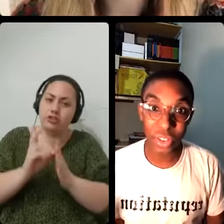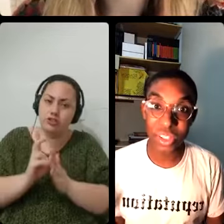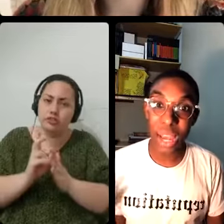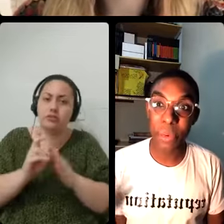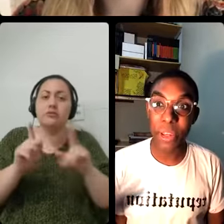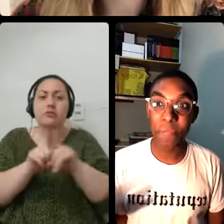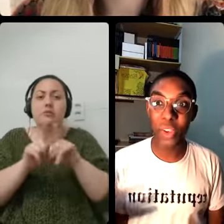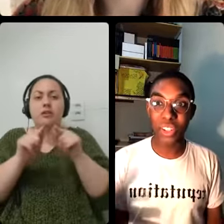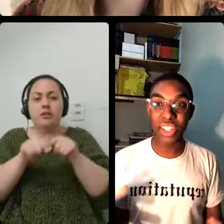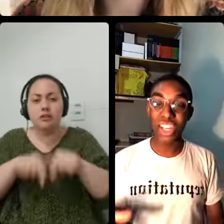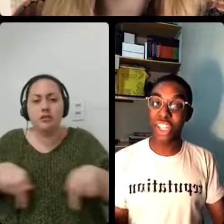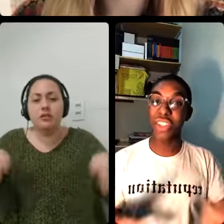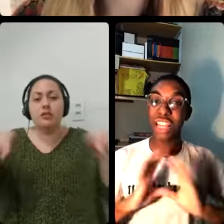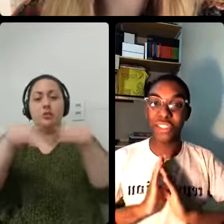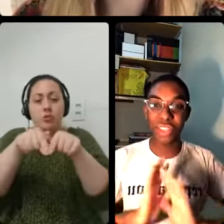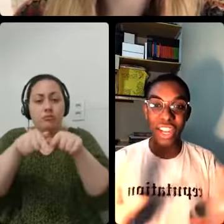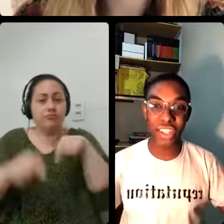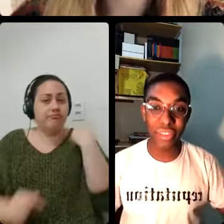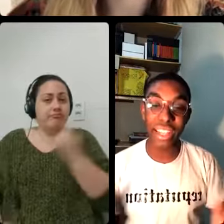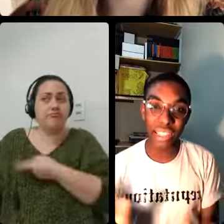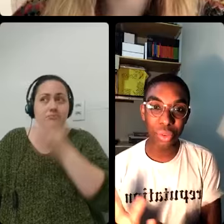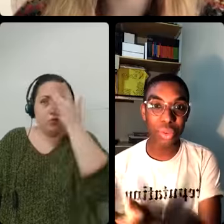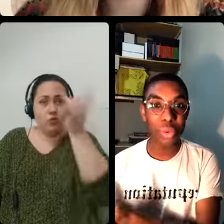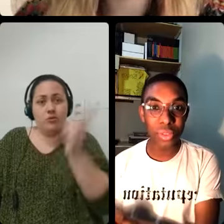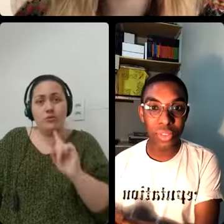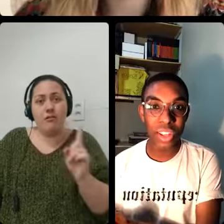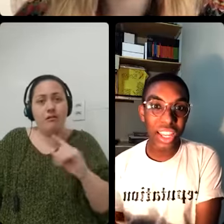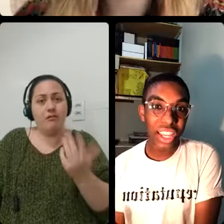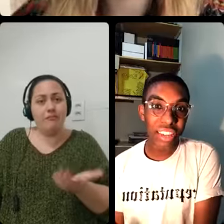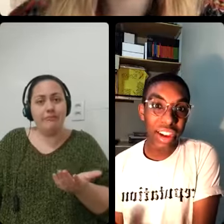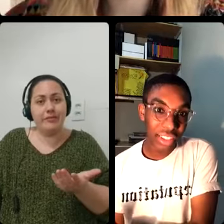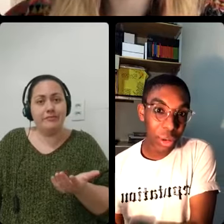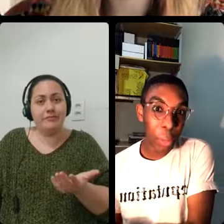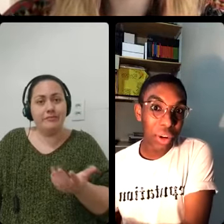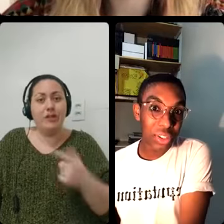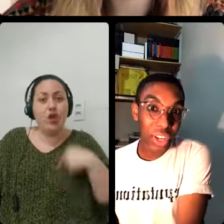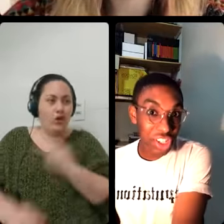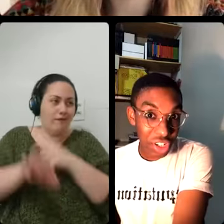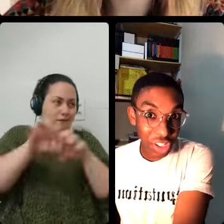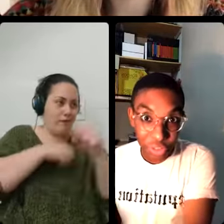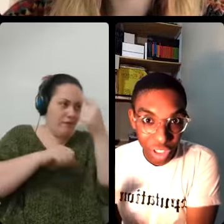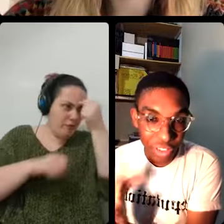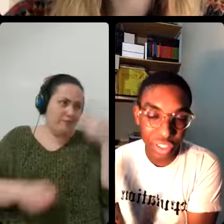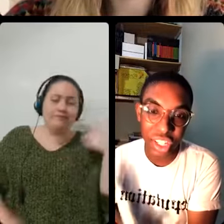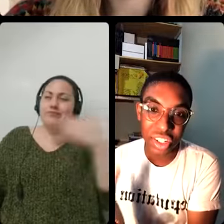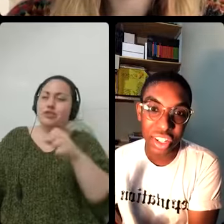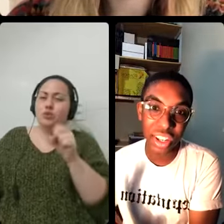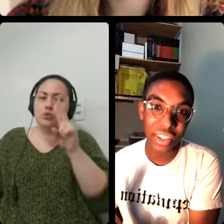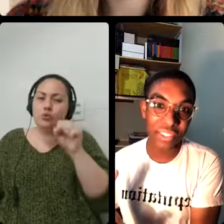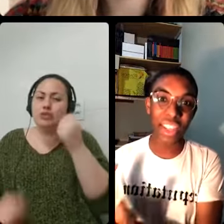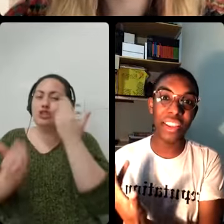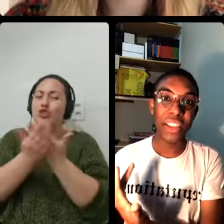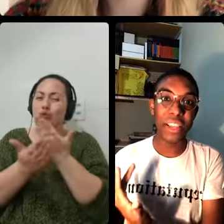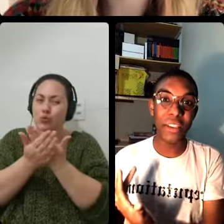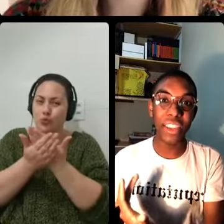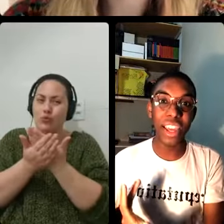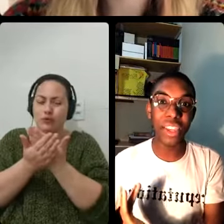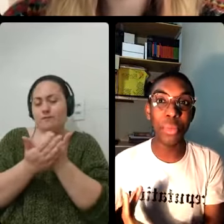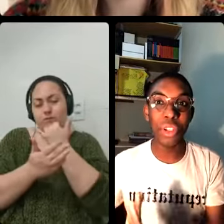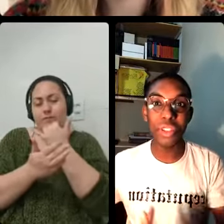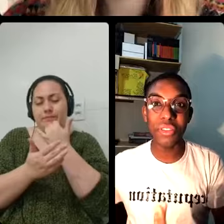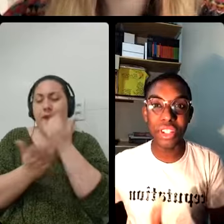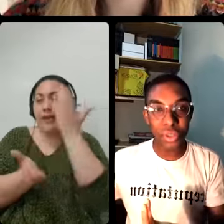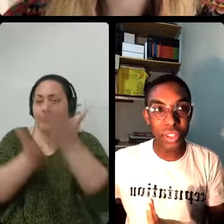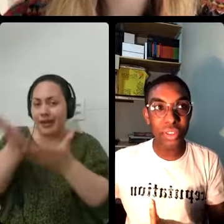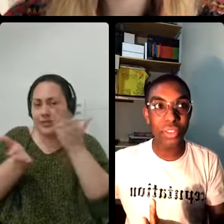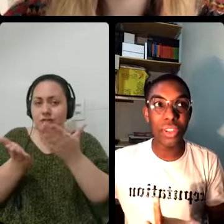gente não sabe. Então, assim, a gente sai da faculdade, vai atender no SUS e vai atender uma população que a gente não viu na faculdade, né? E aí,